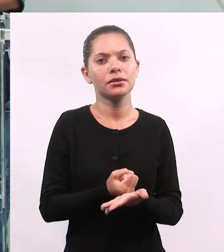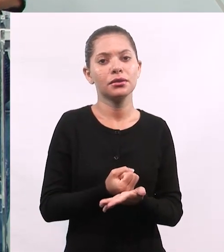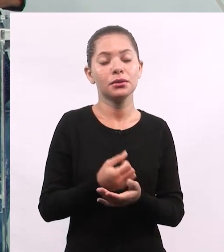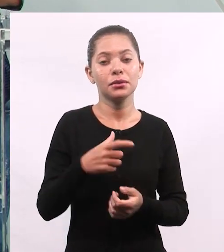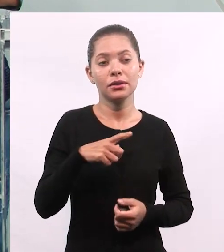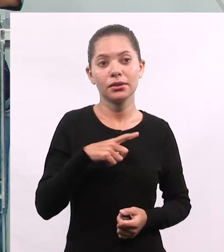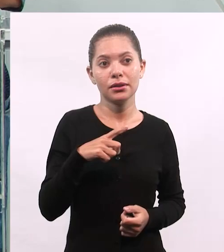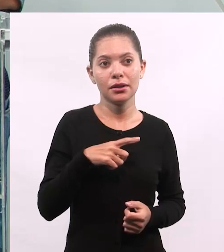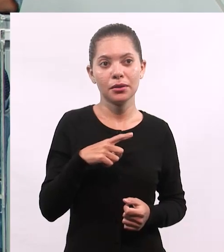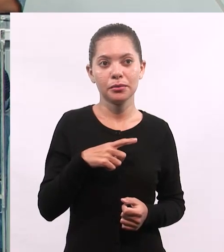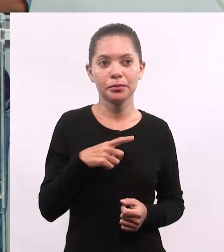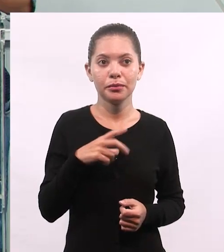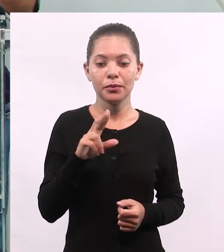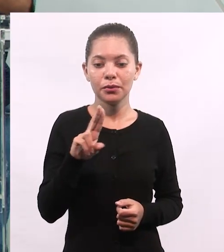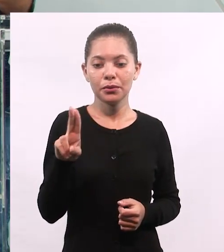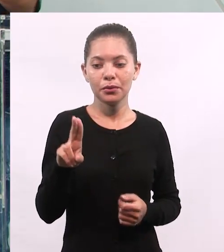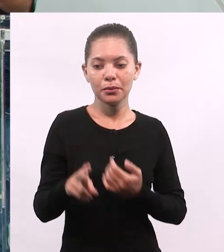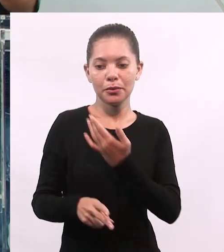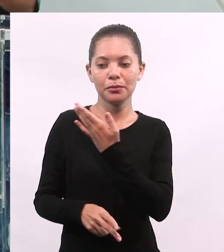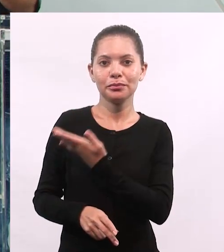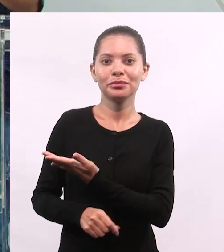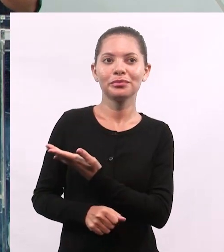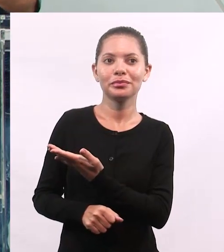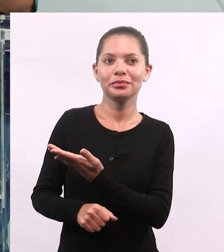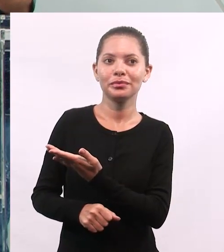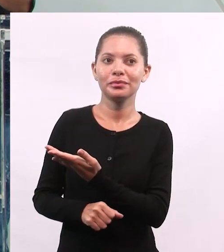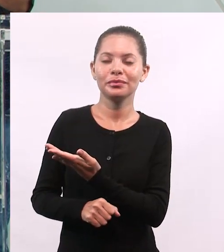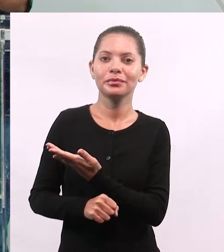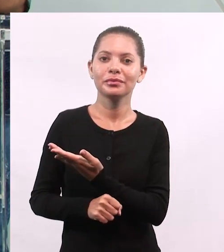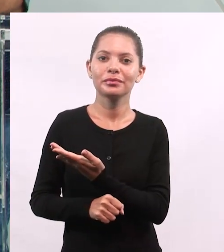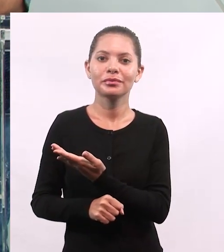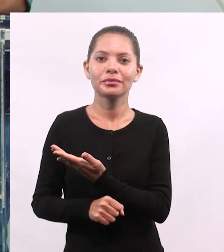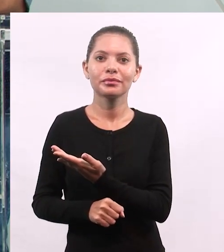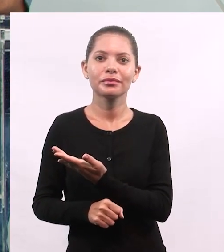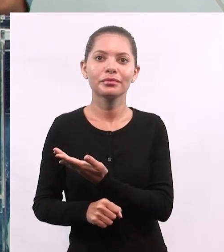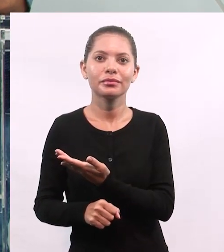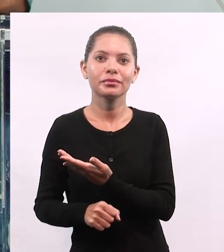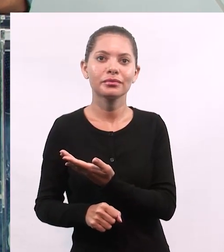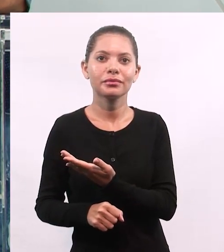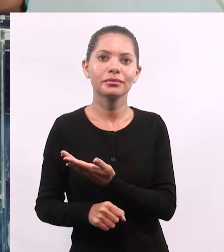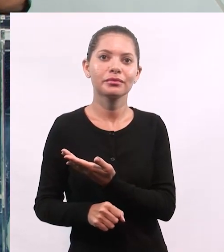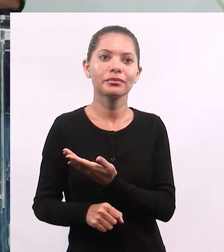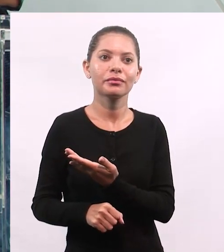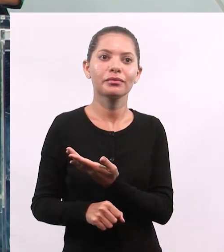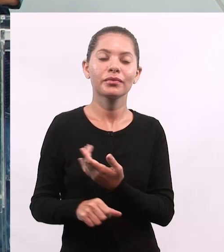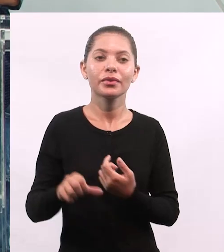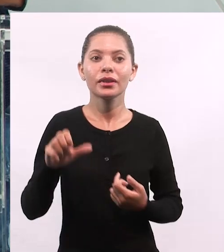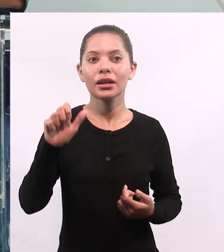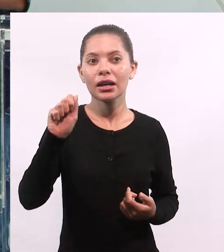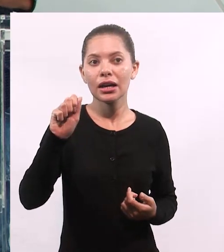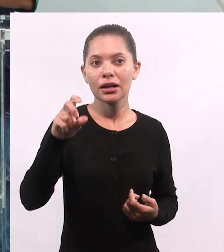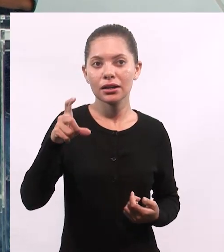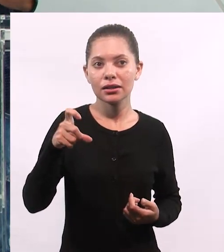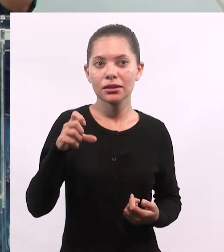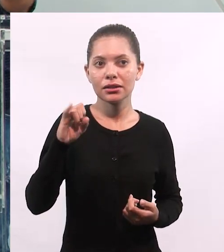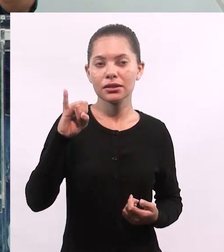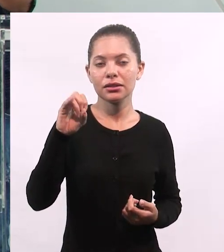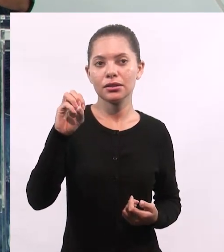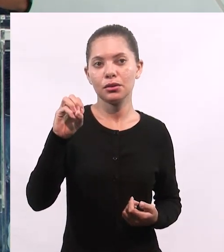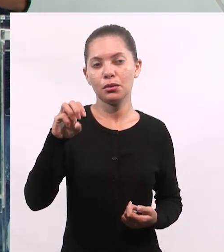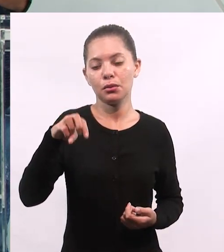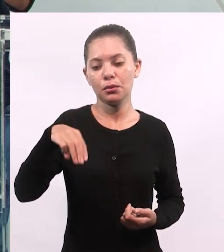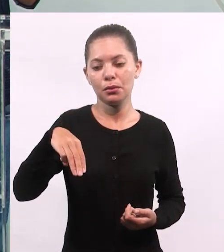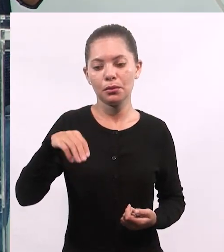sem prova, a gente chama isso de postulado. Ou em álgebra a gente costuma chamar